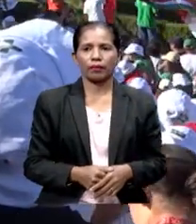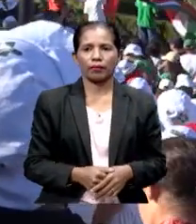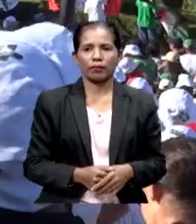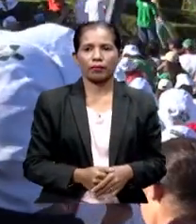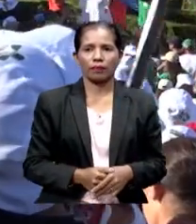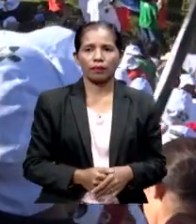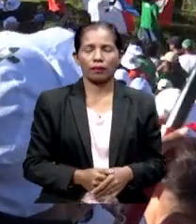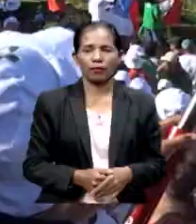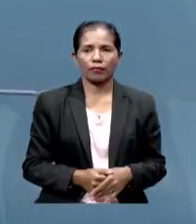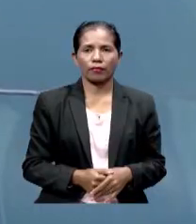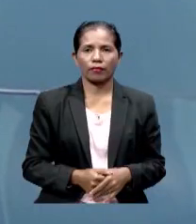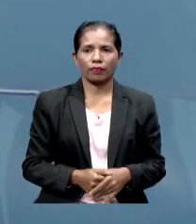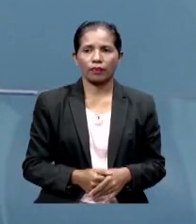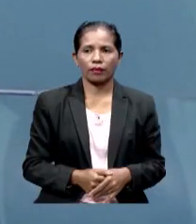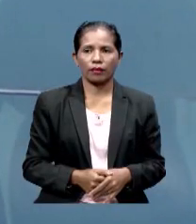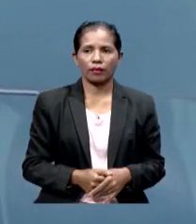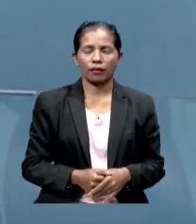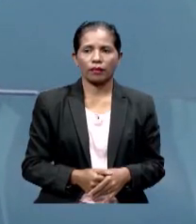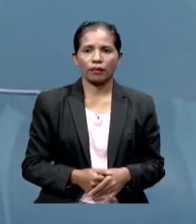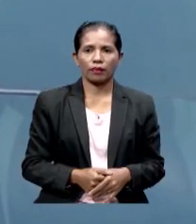Bendito seja o nome do Senhor.